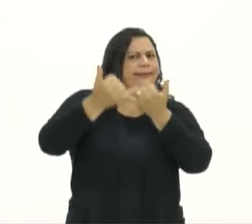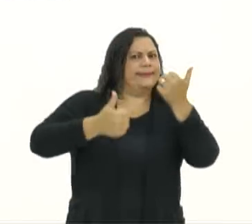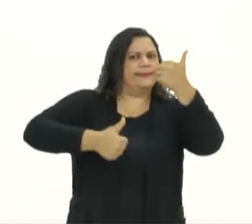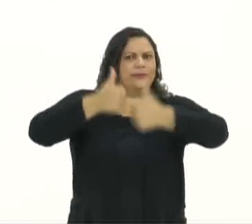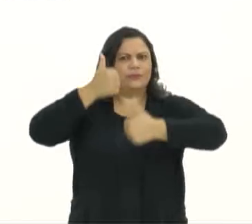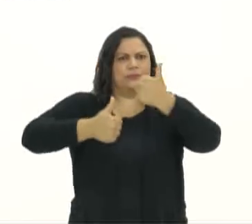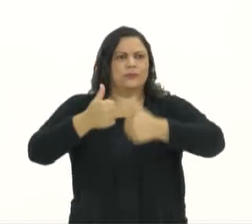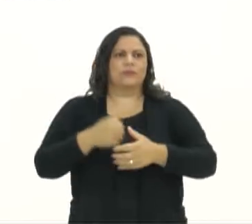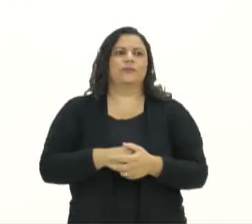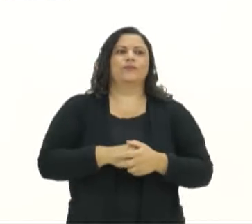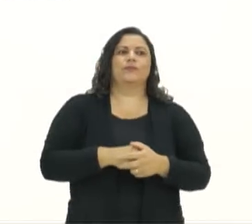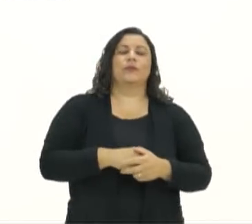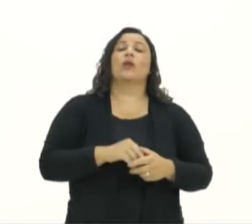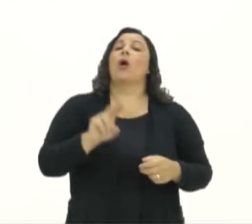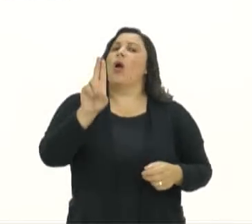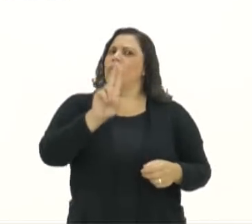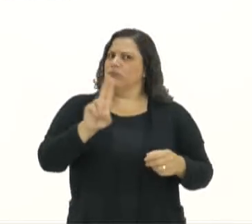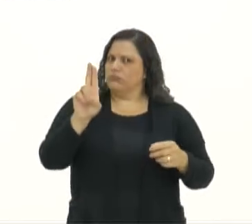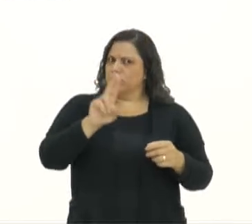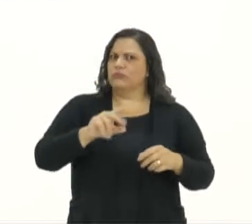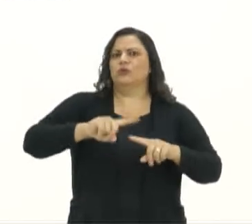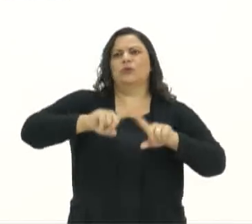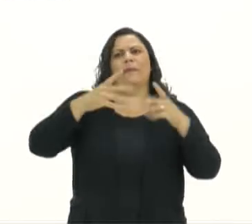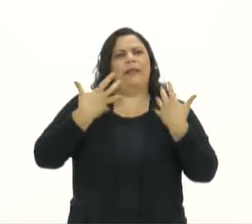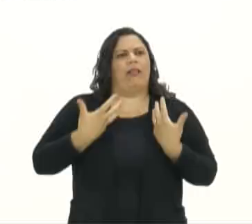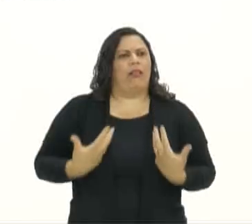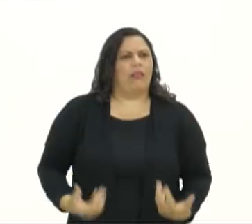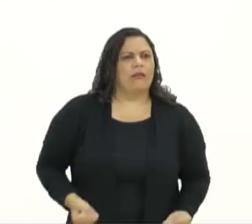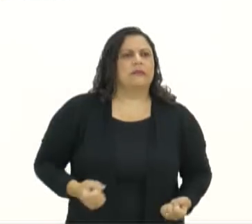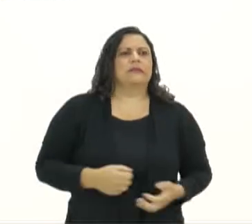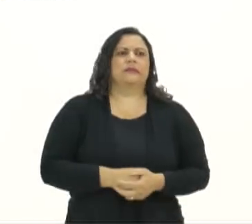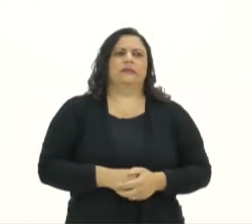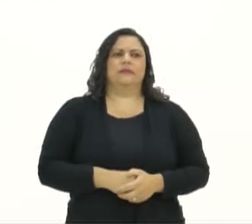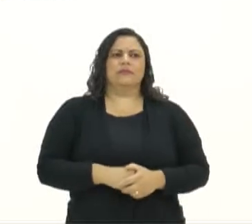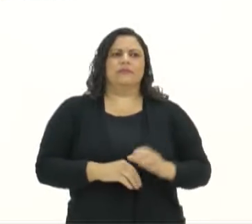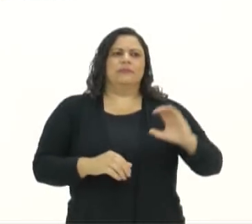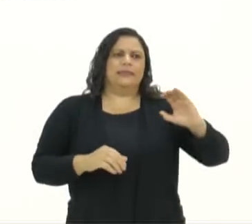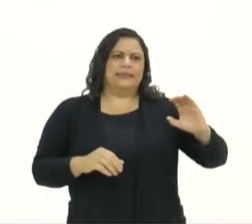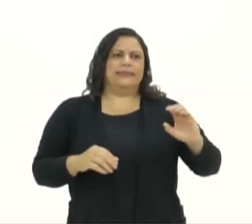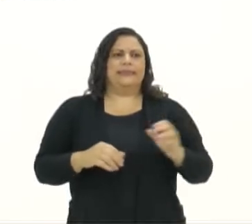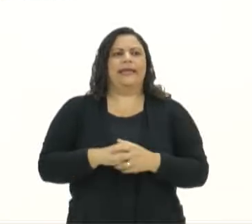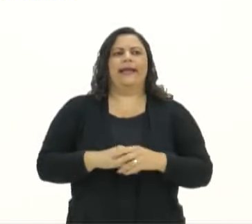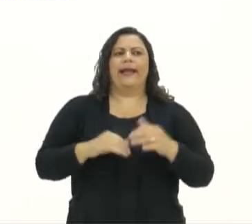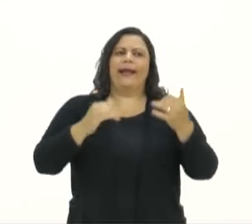muito desgastante, cansa muito, recreativa e competitiva,